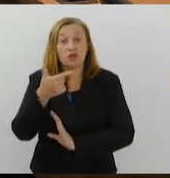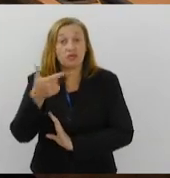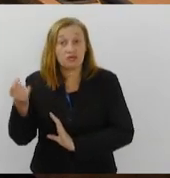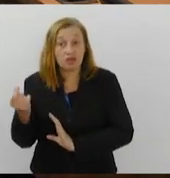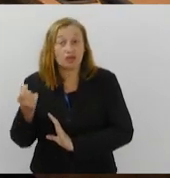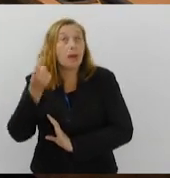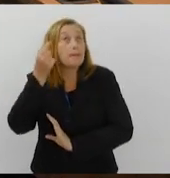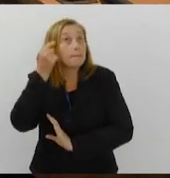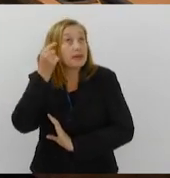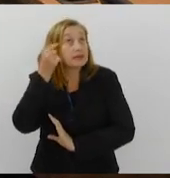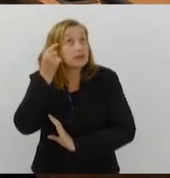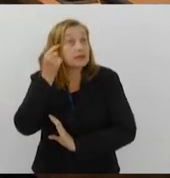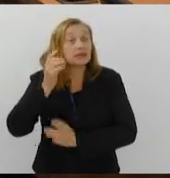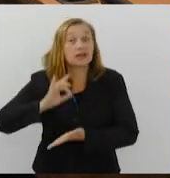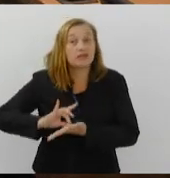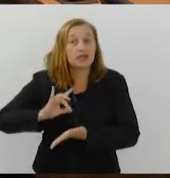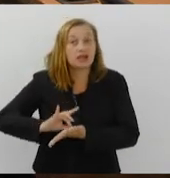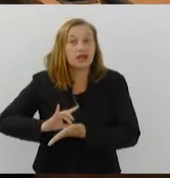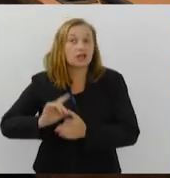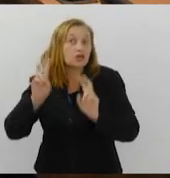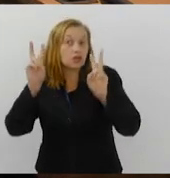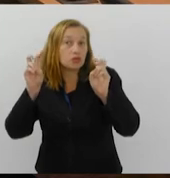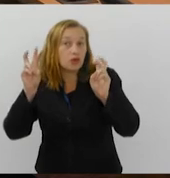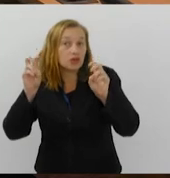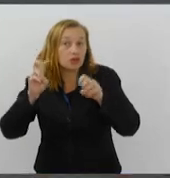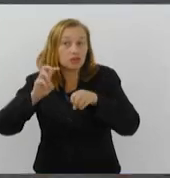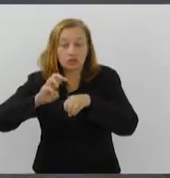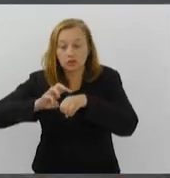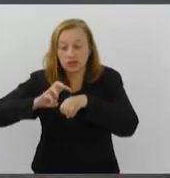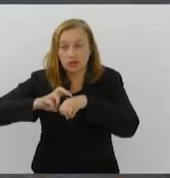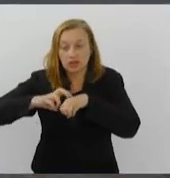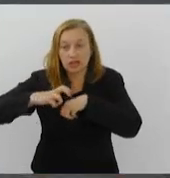verdade, pensando até na questão da dengue, e